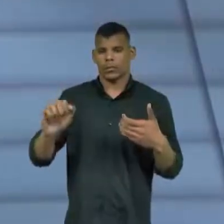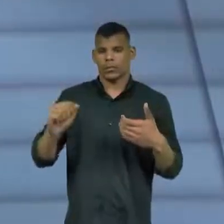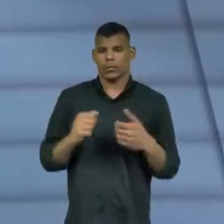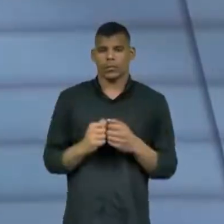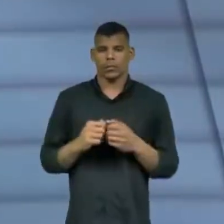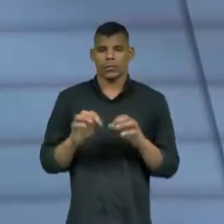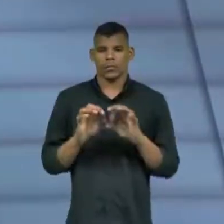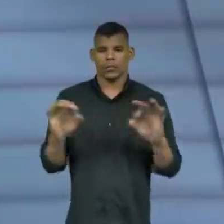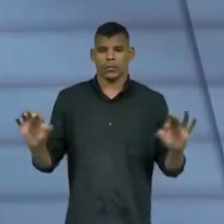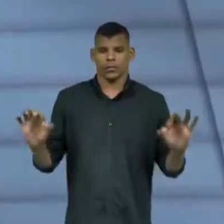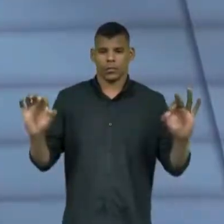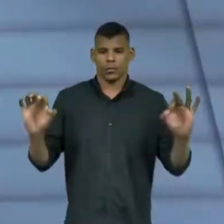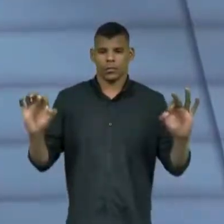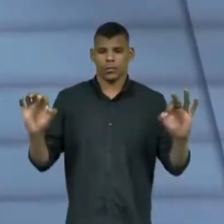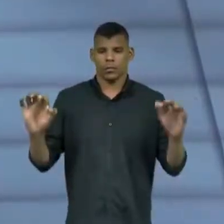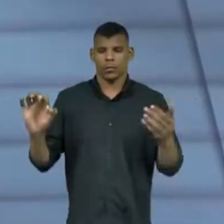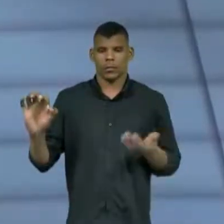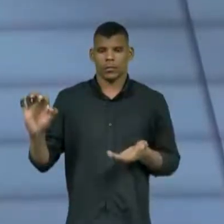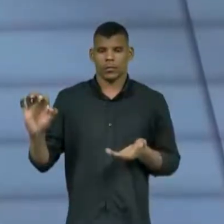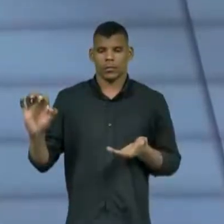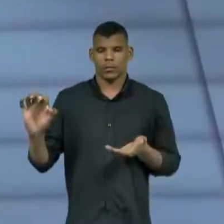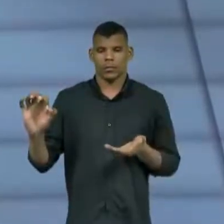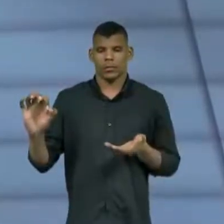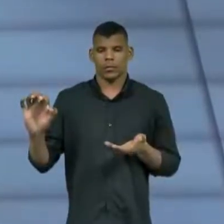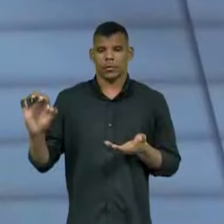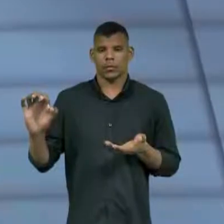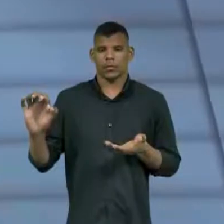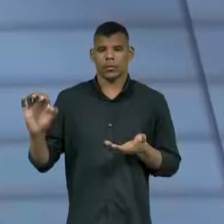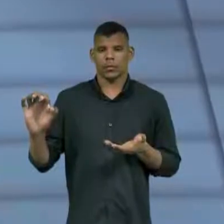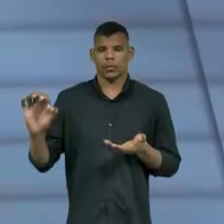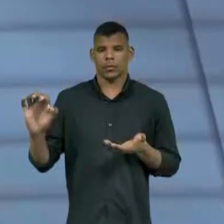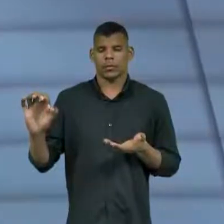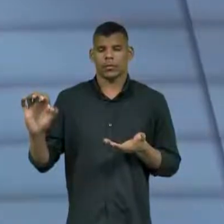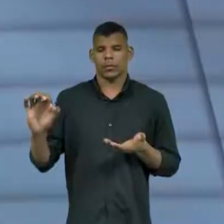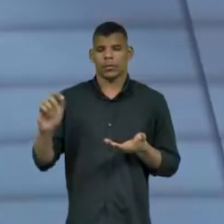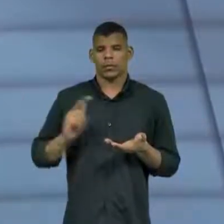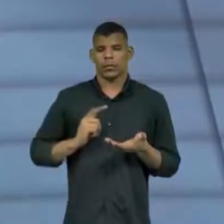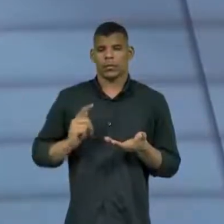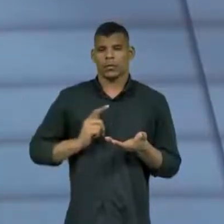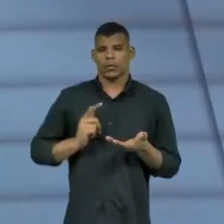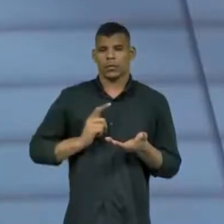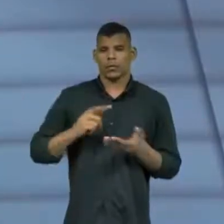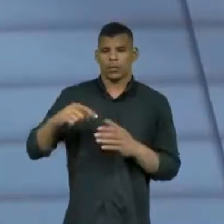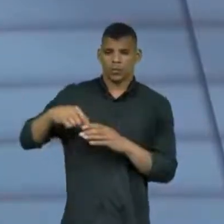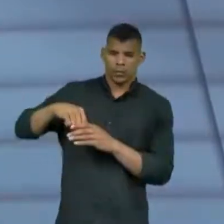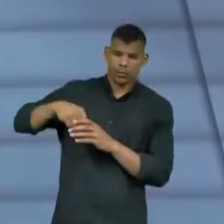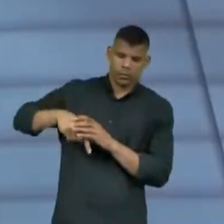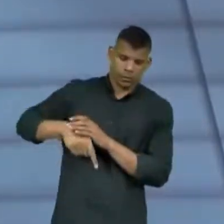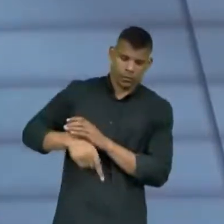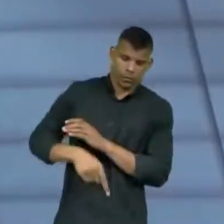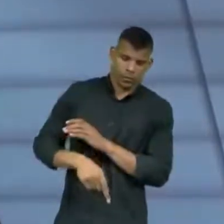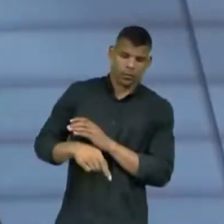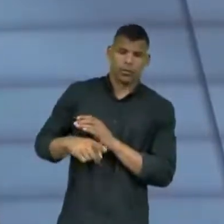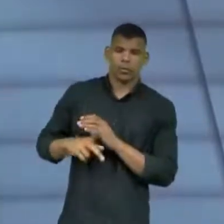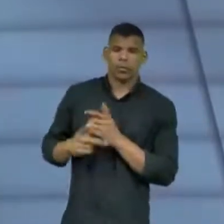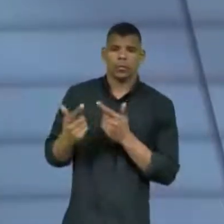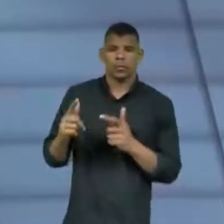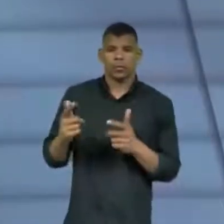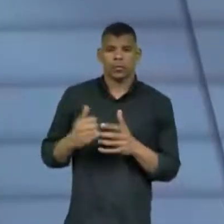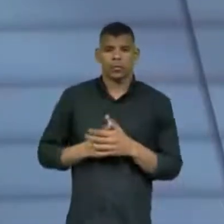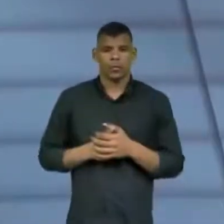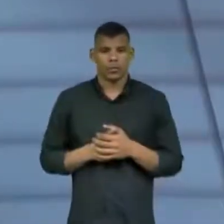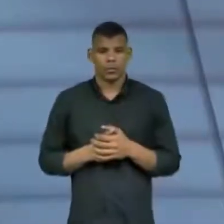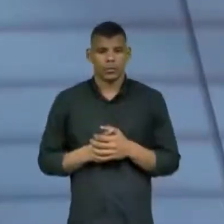e a base dele ficava 76 metros abaixo, sem tocar o fundo do mar. Então, quer dizer... Sem tocar?